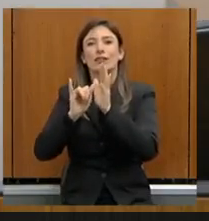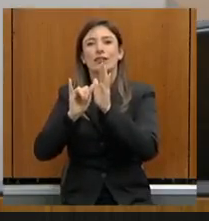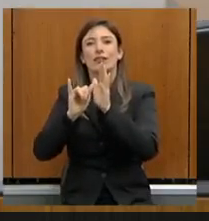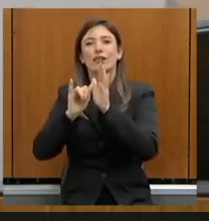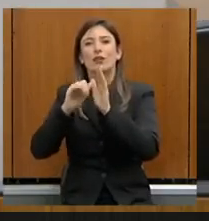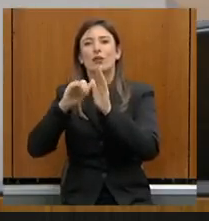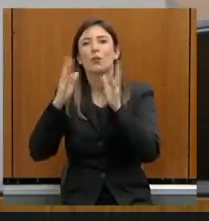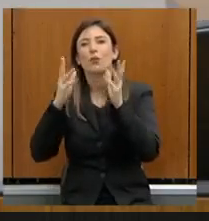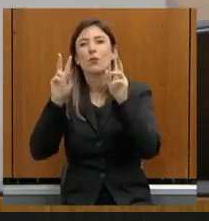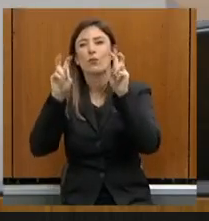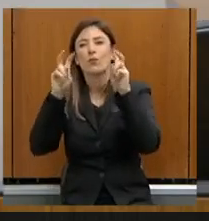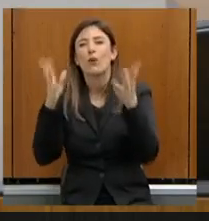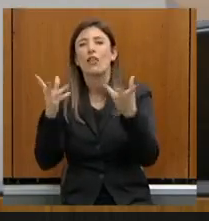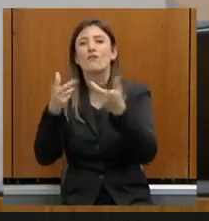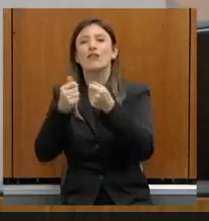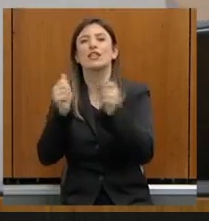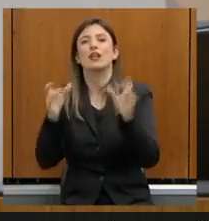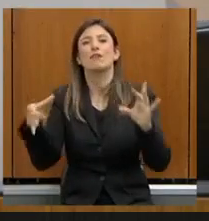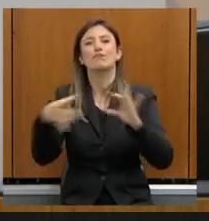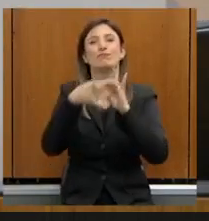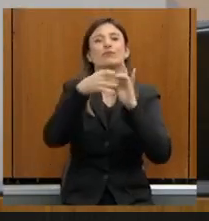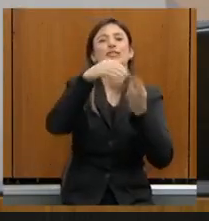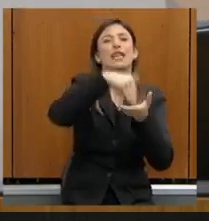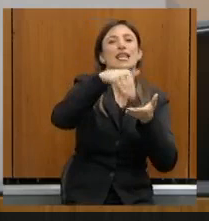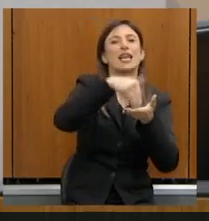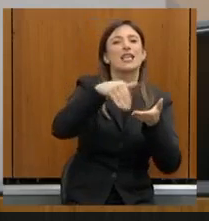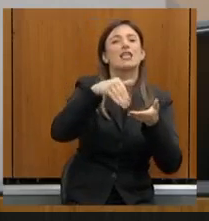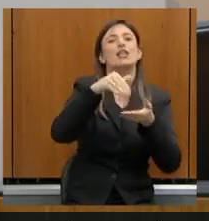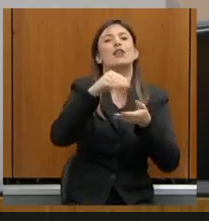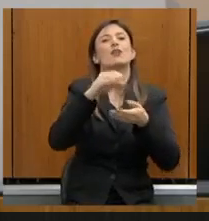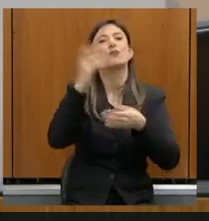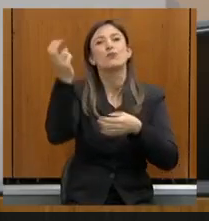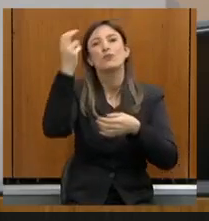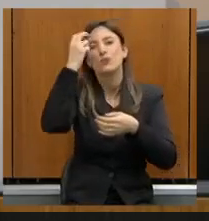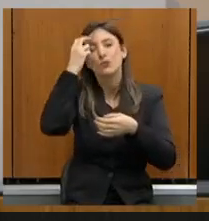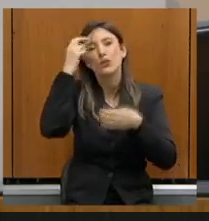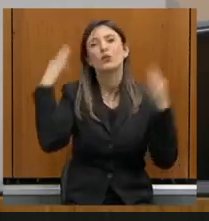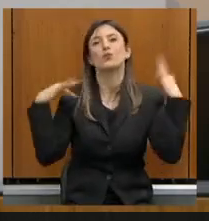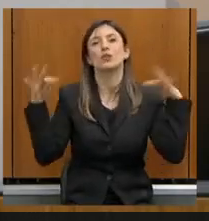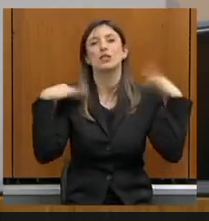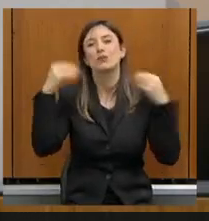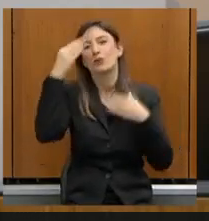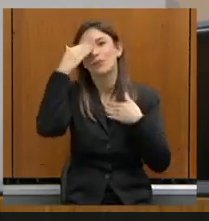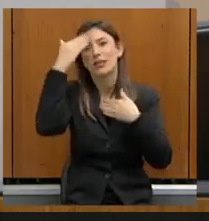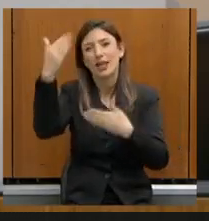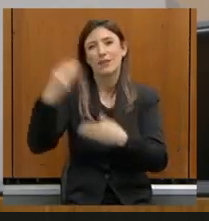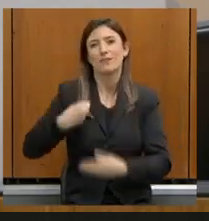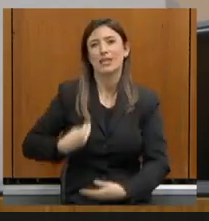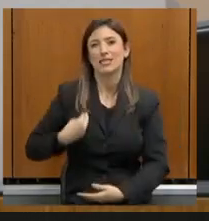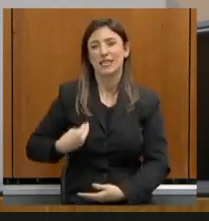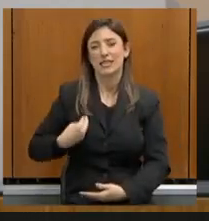Cultura e Turismo. Muito obrigado, prefeito, pela presença. e saudar também aí